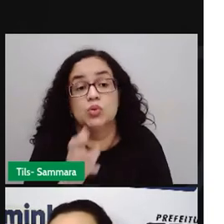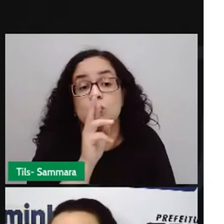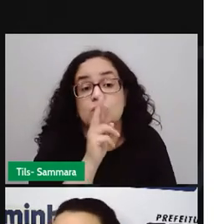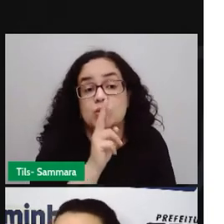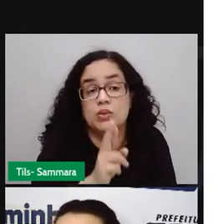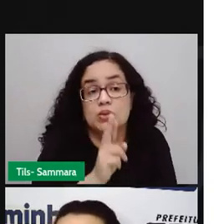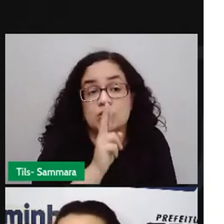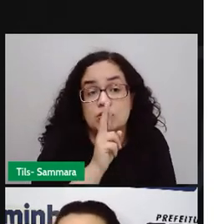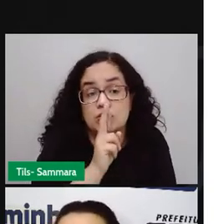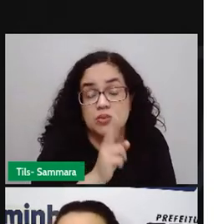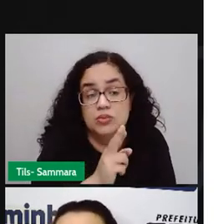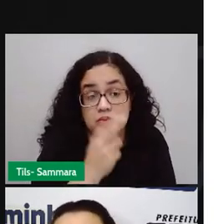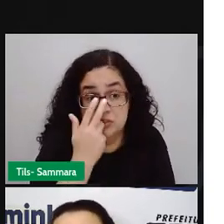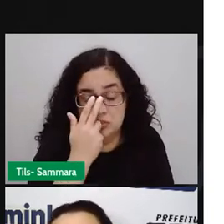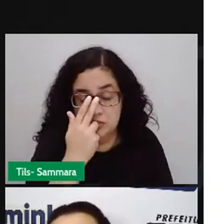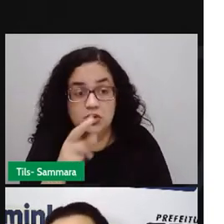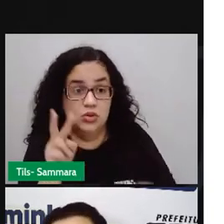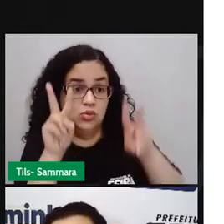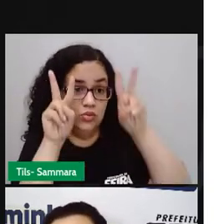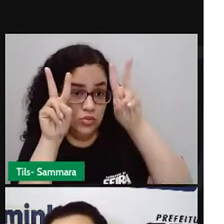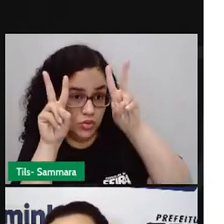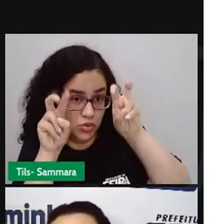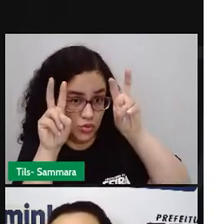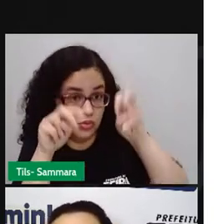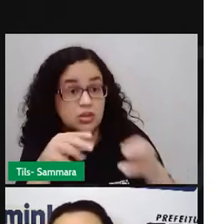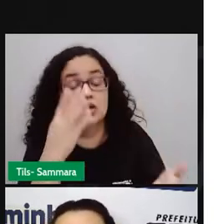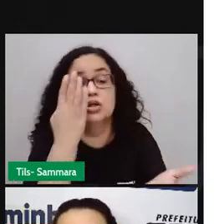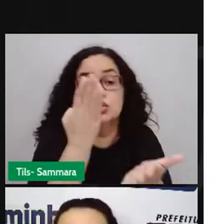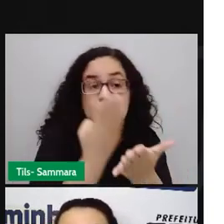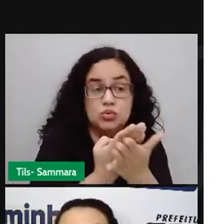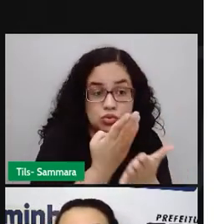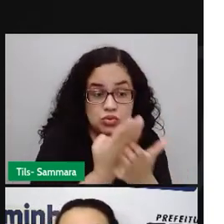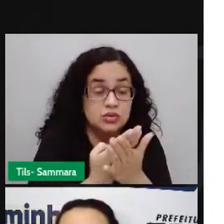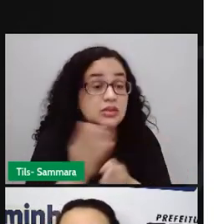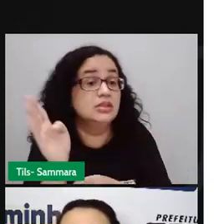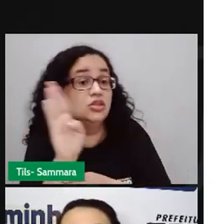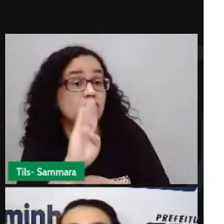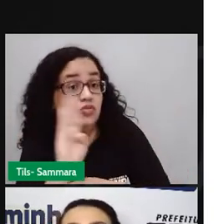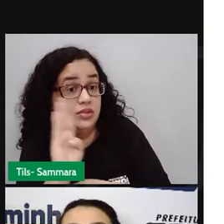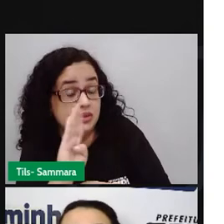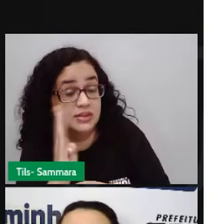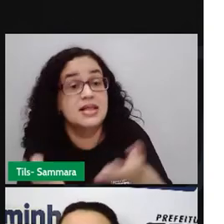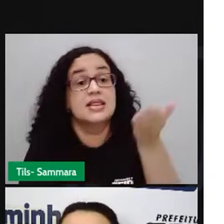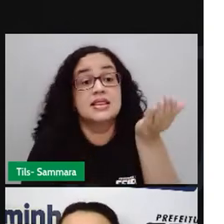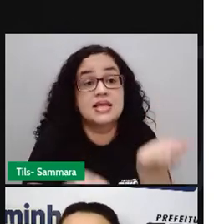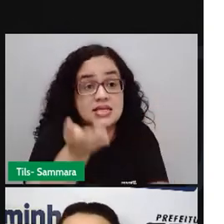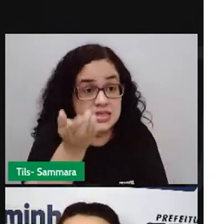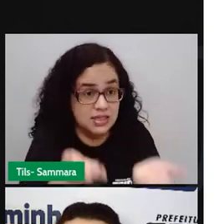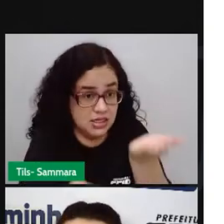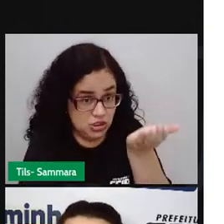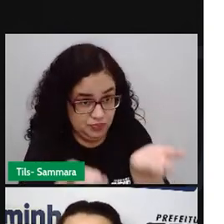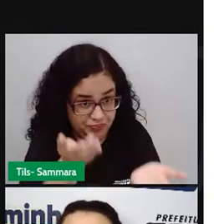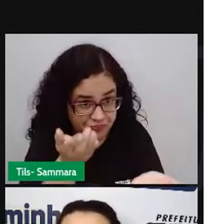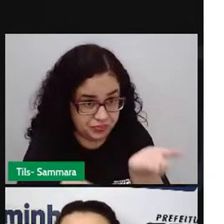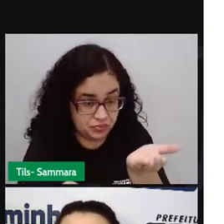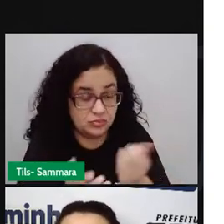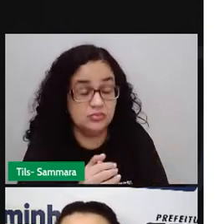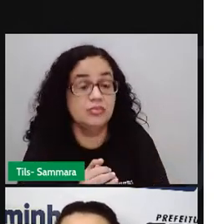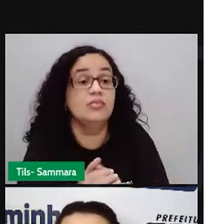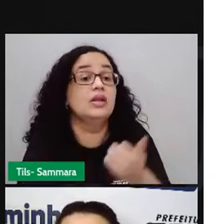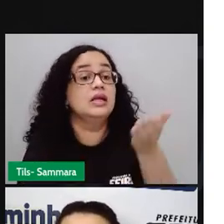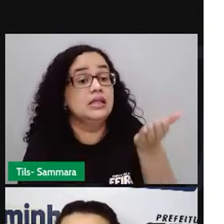resposta relacionada aí ao assunto que a gente está estudando nessa videoaula, que é sobre densidade.